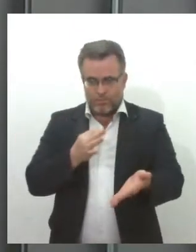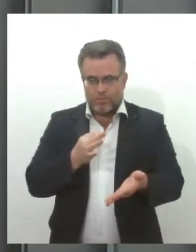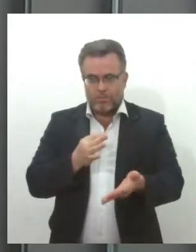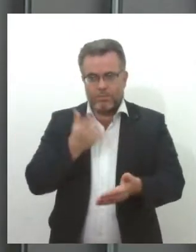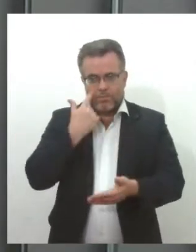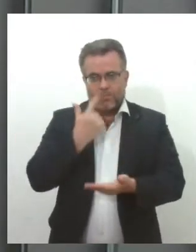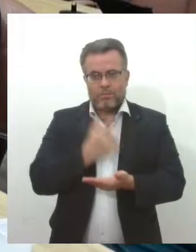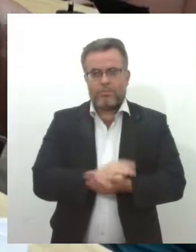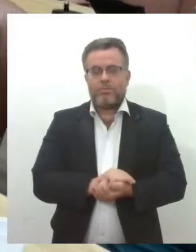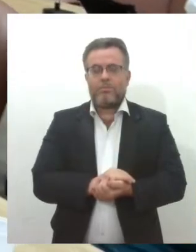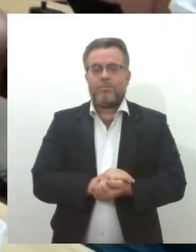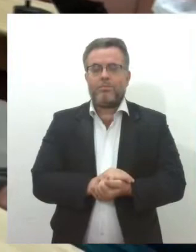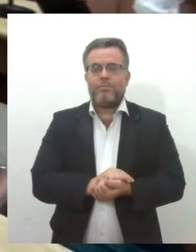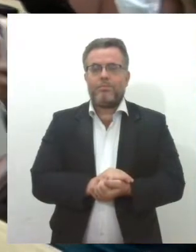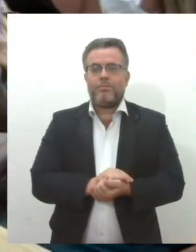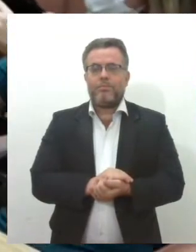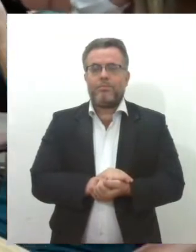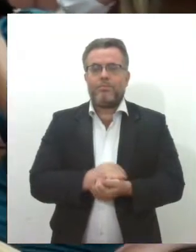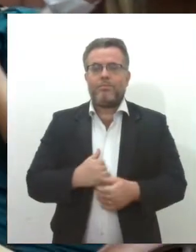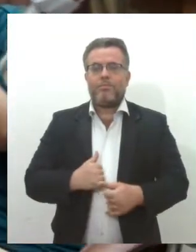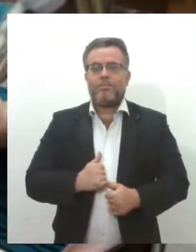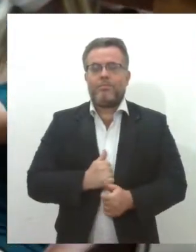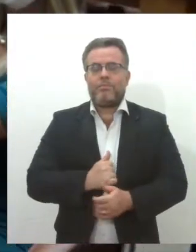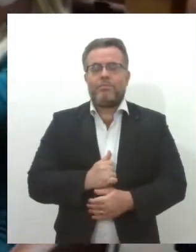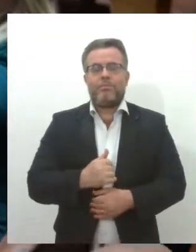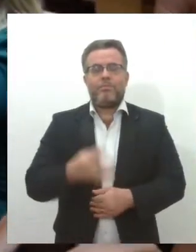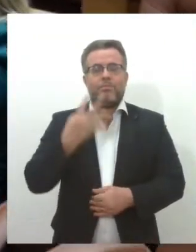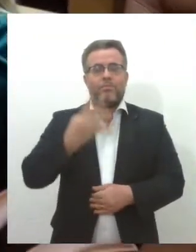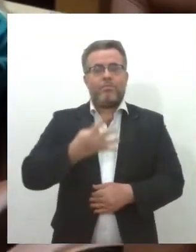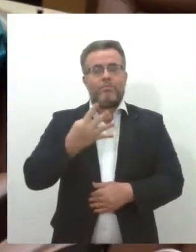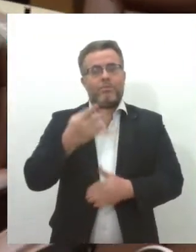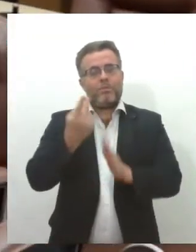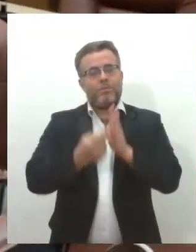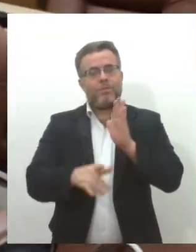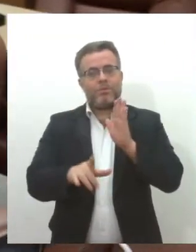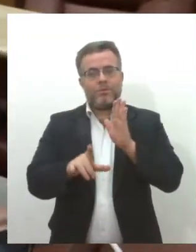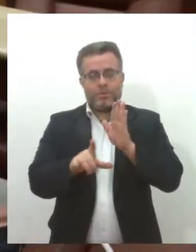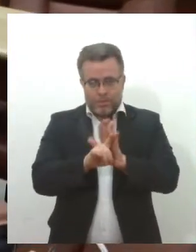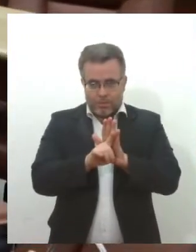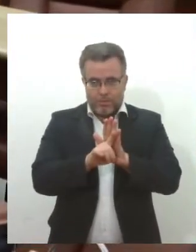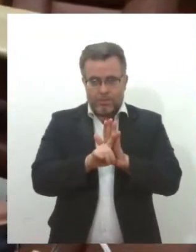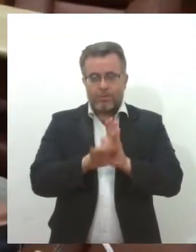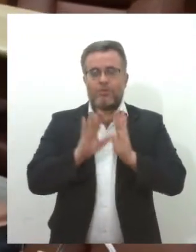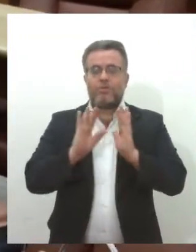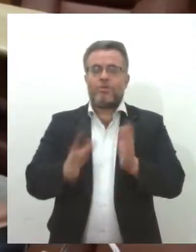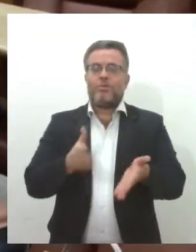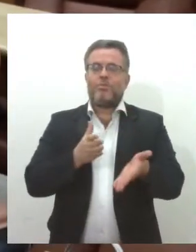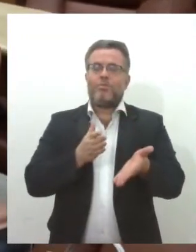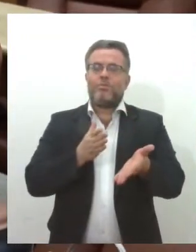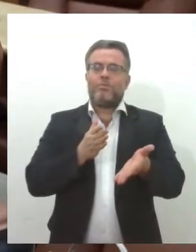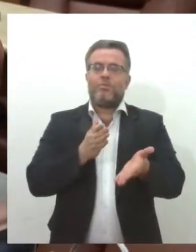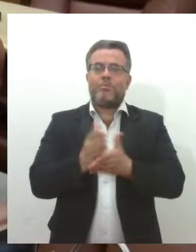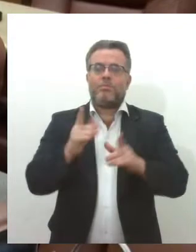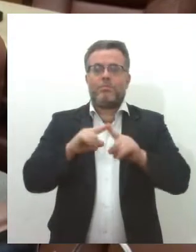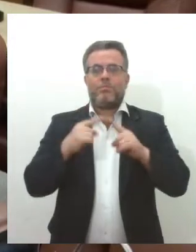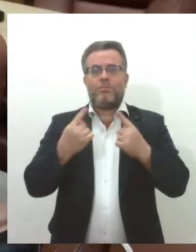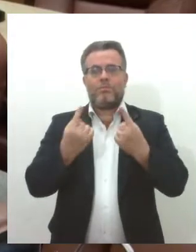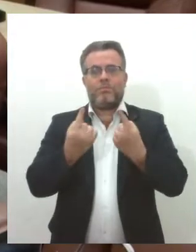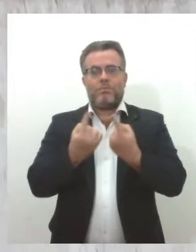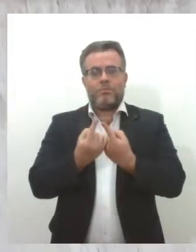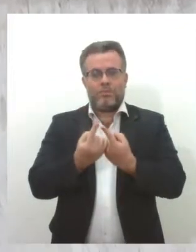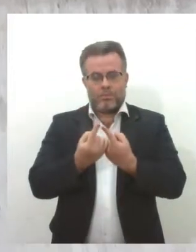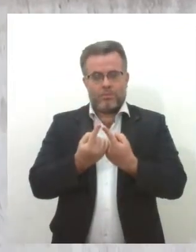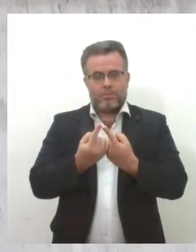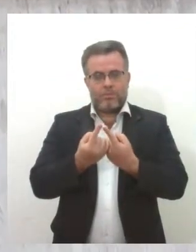confira quatro projetos de lei ordinária foram aprovados na sessão extraordinaria remota